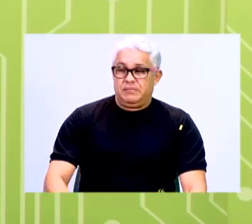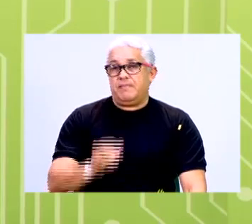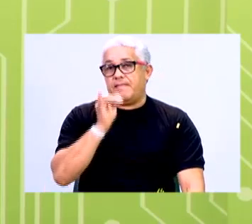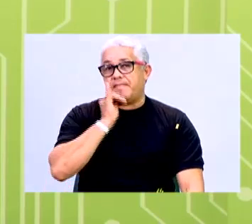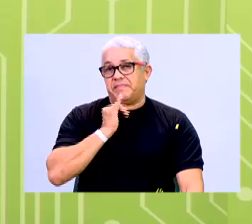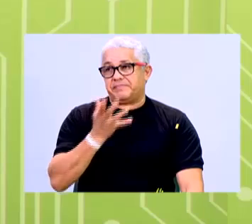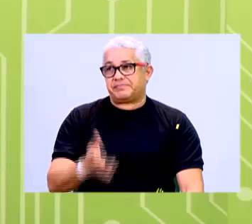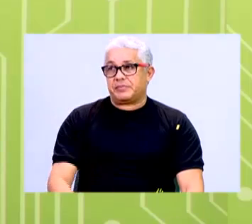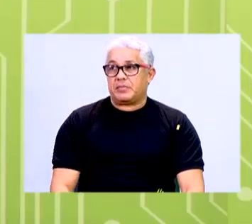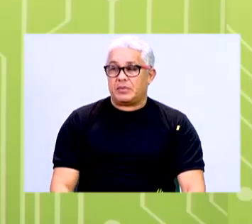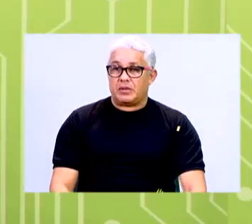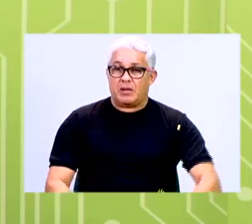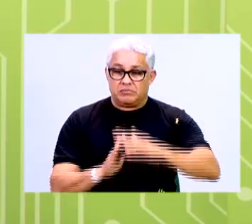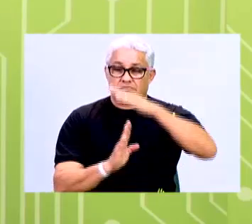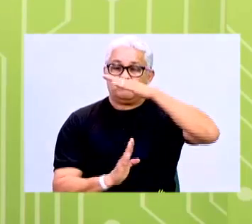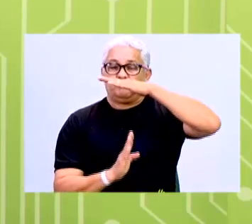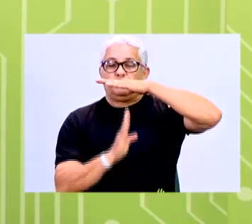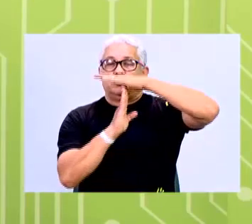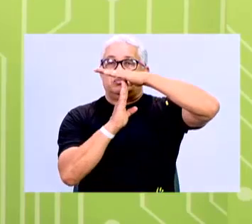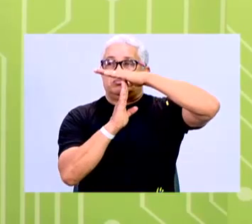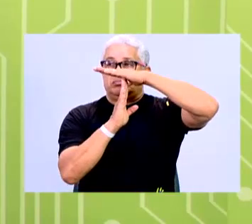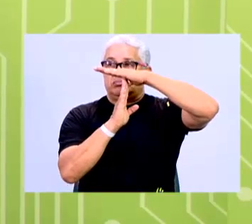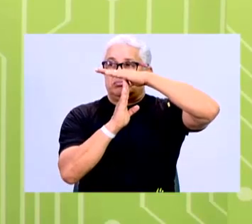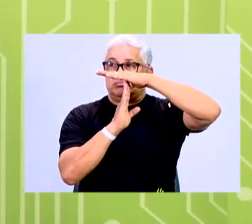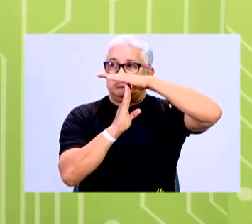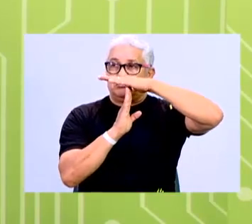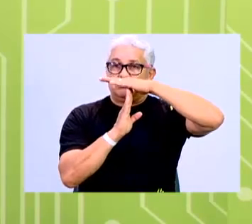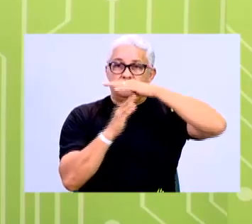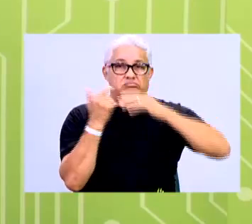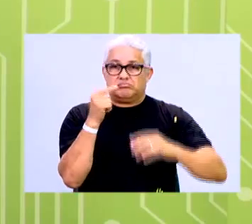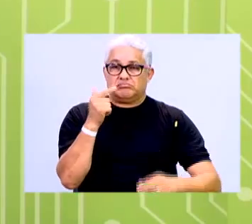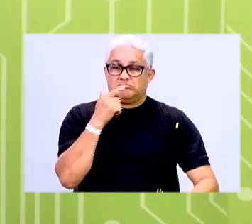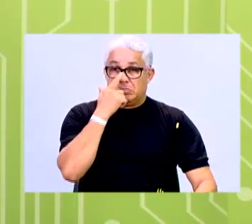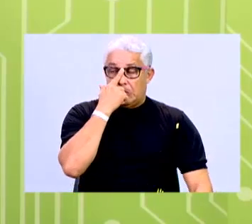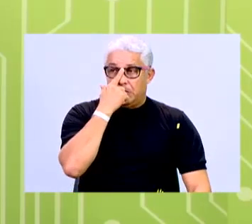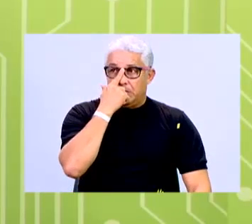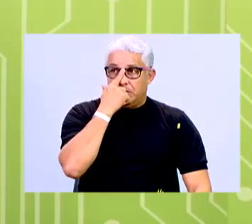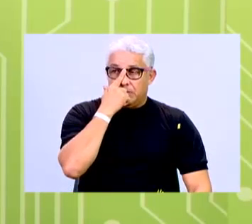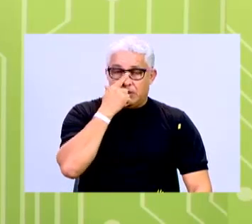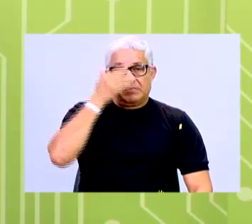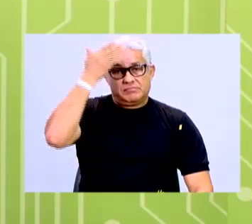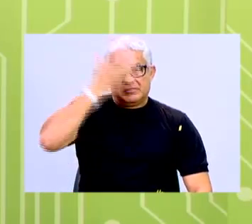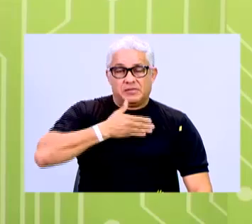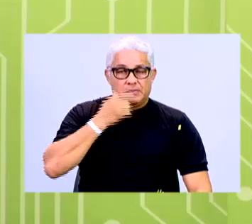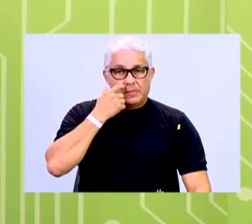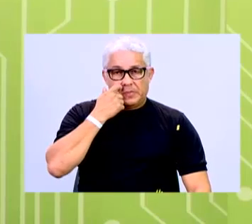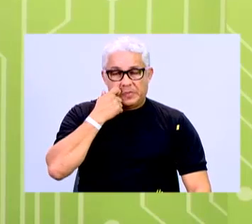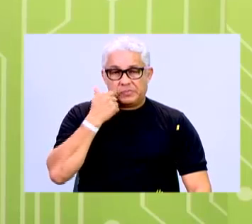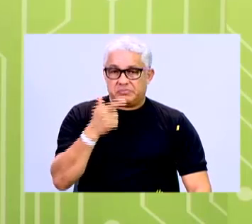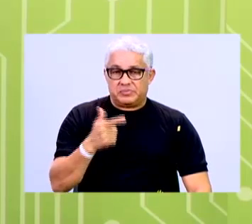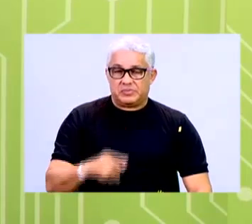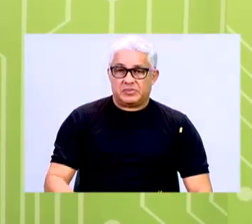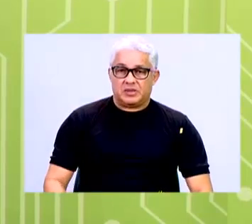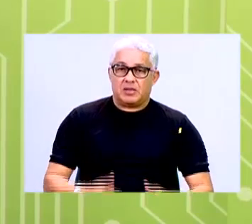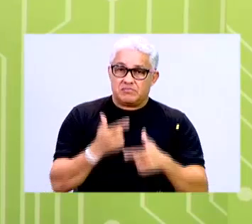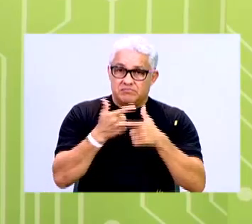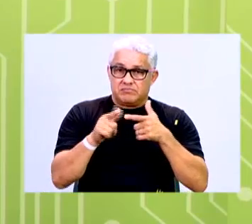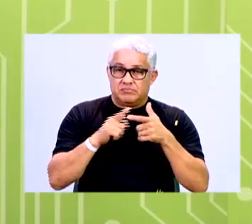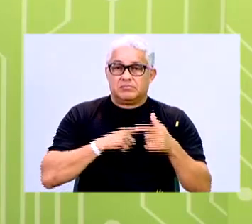assim, o limite. Não há indício, não há probabilidade de existir